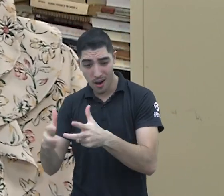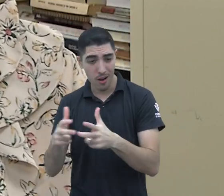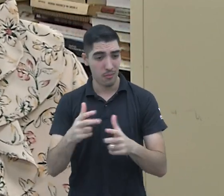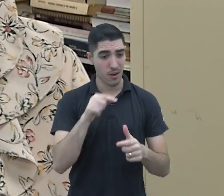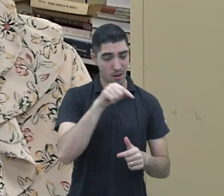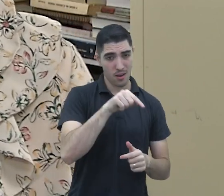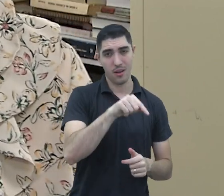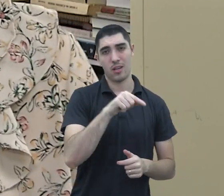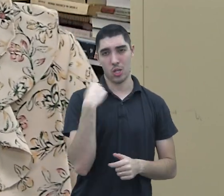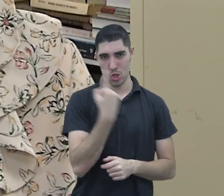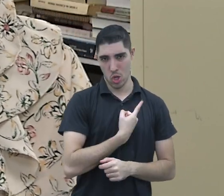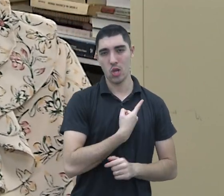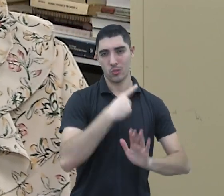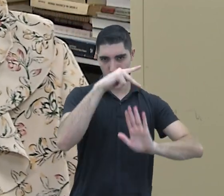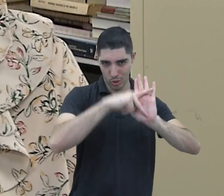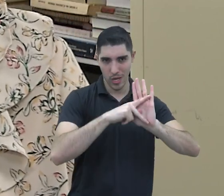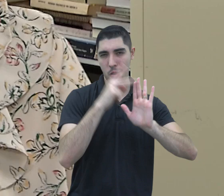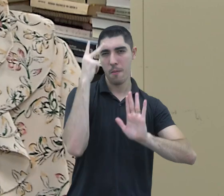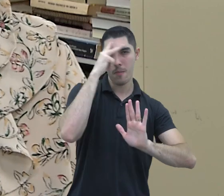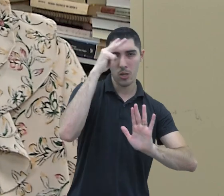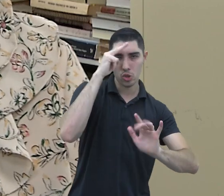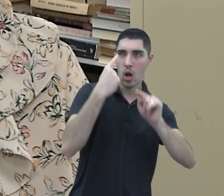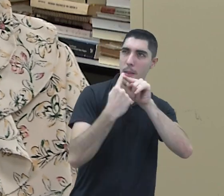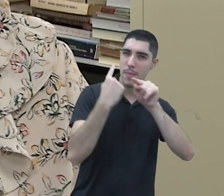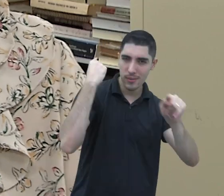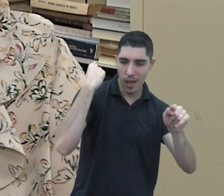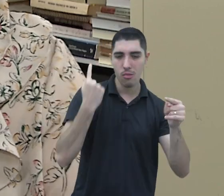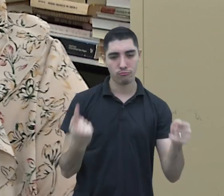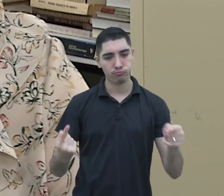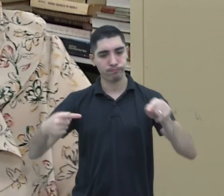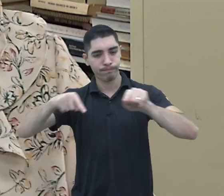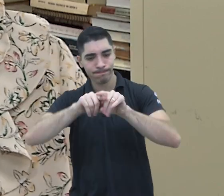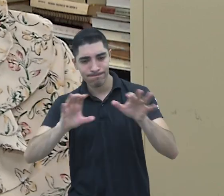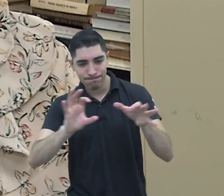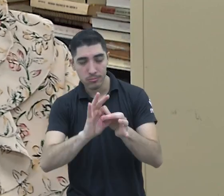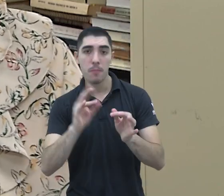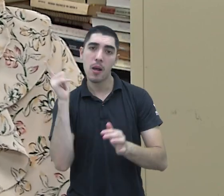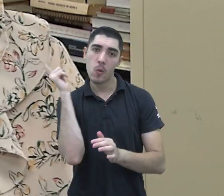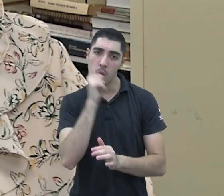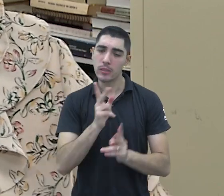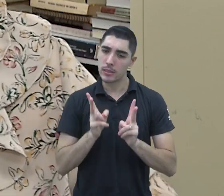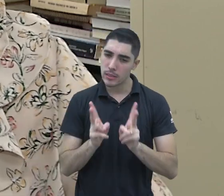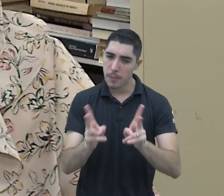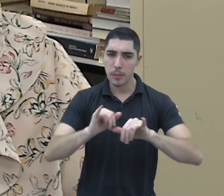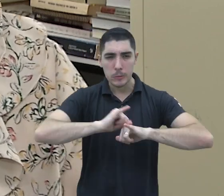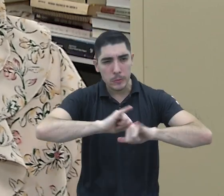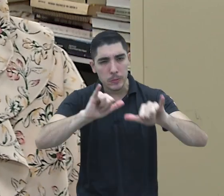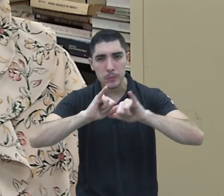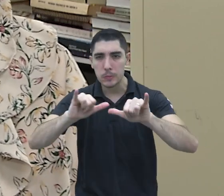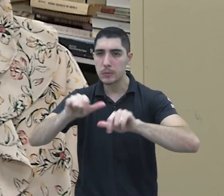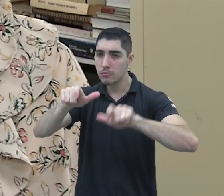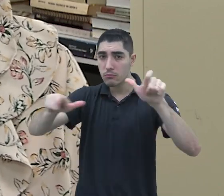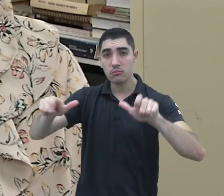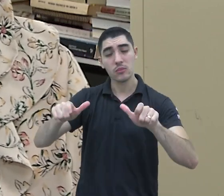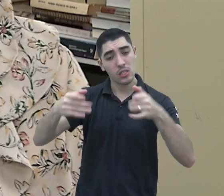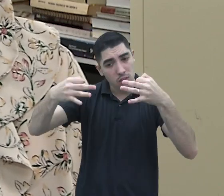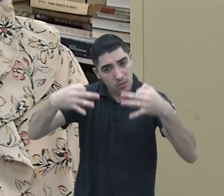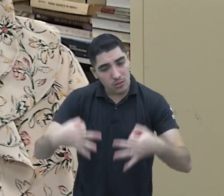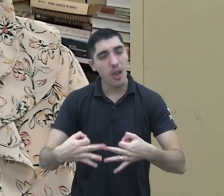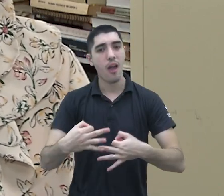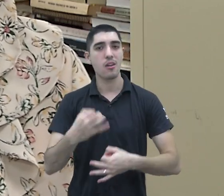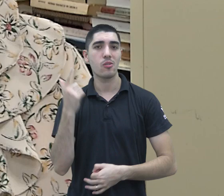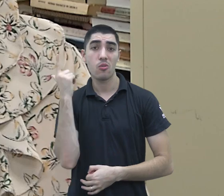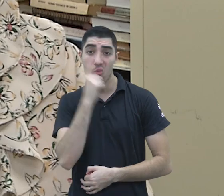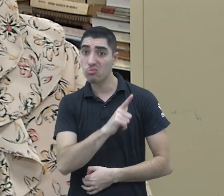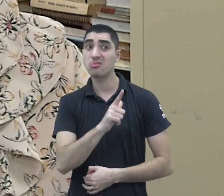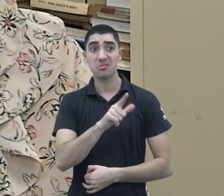temos exercido isso de uma maneira muito correta. Eu acho que todas as instituições cumprem a sua parte de uma maneira